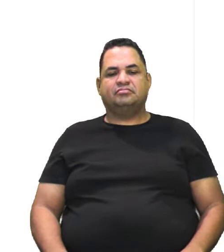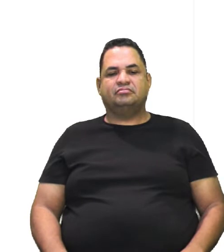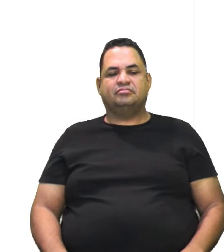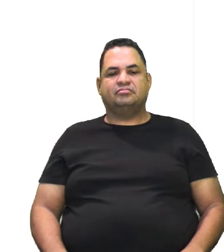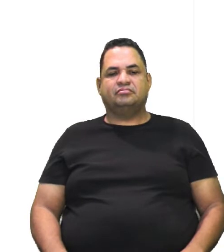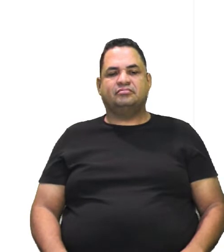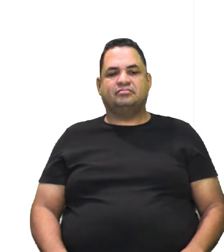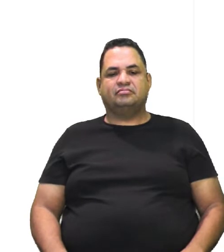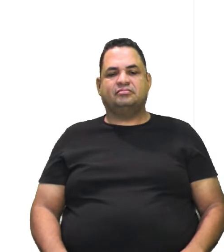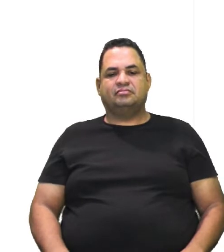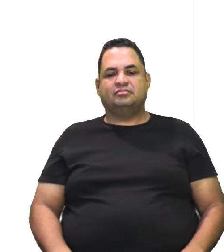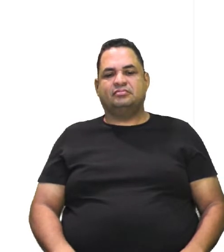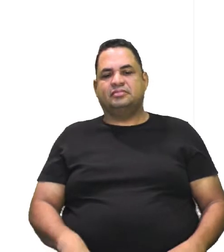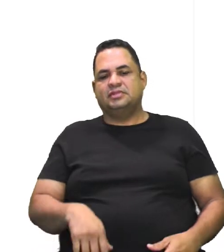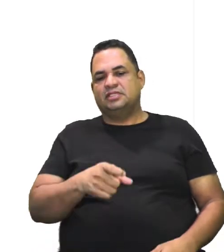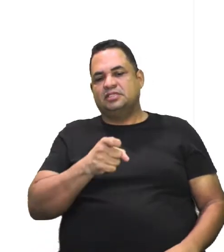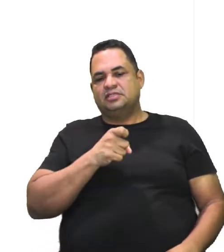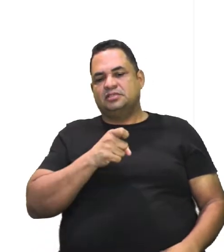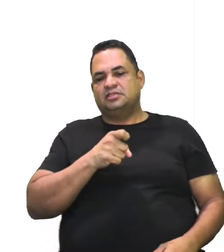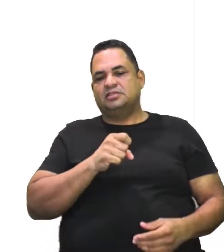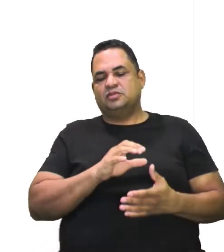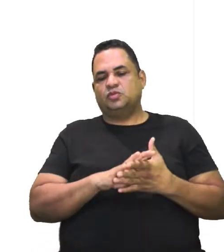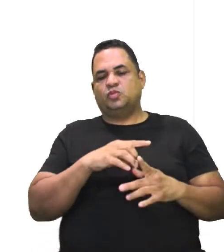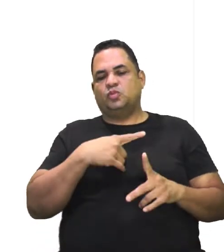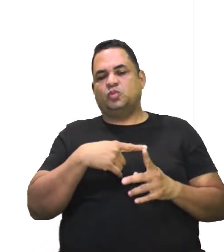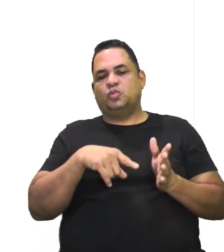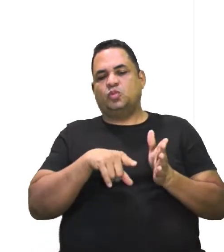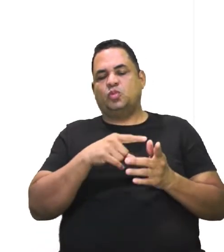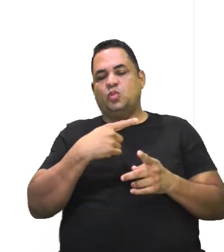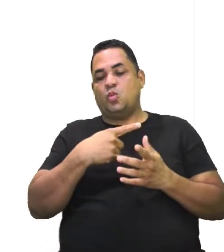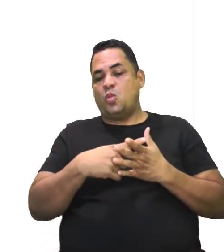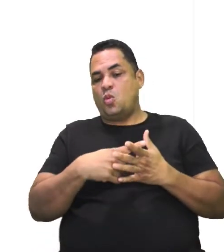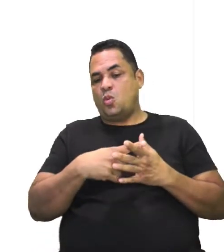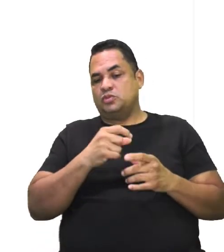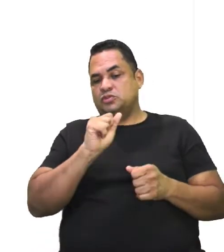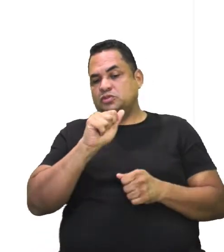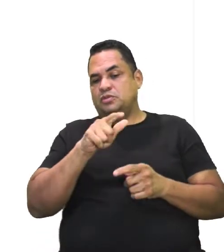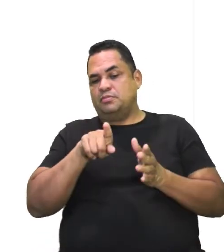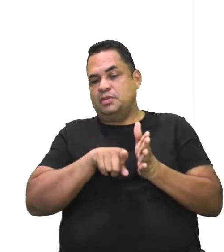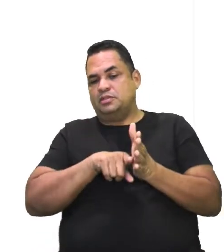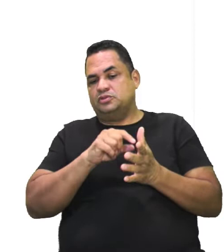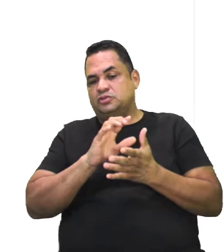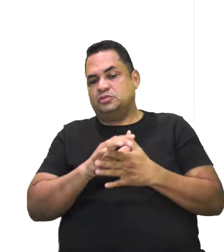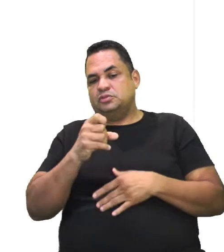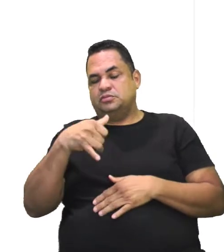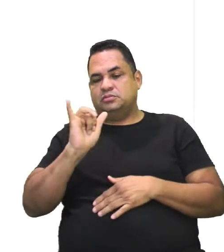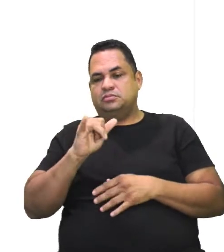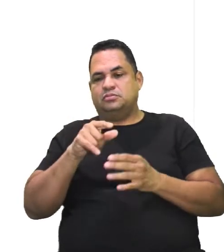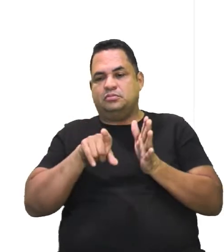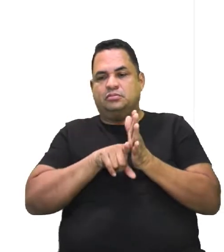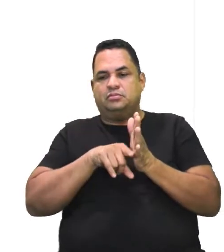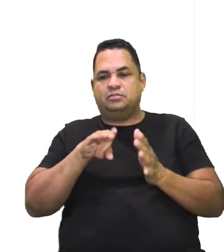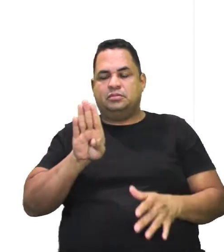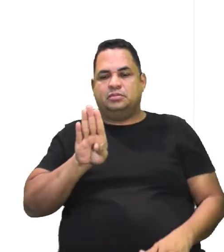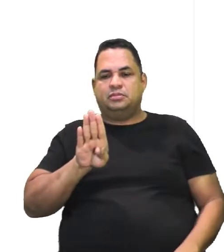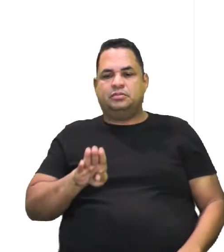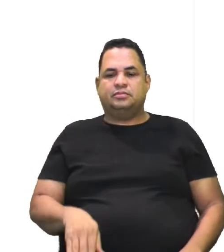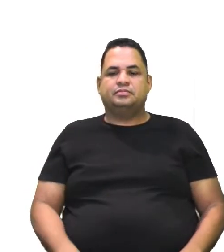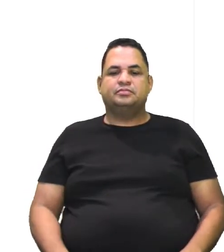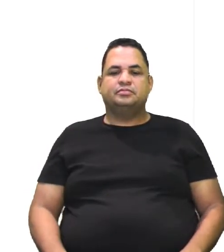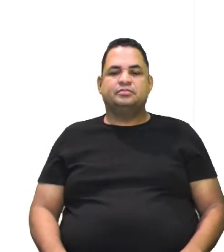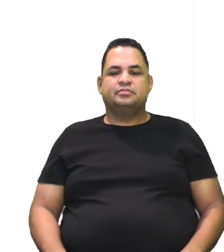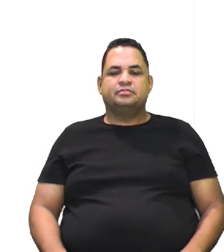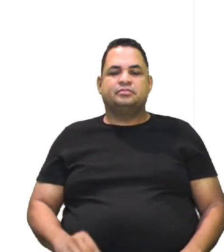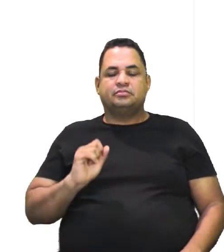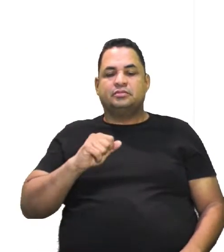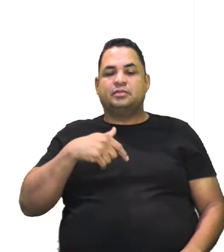Tá. Então você pegou aqui x do A menos o x do B, aqui tem que pegar y do A menos y do B. Por que não faz diferença, galerinha? Porque